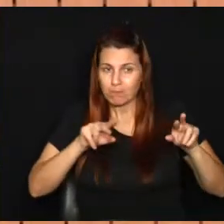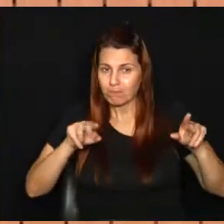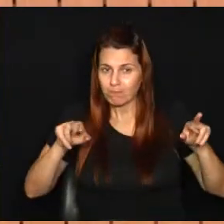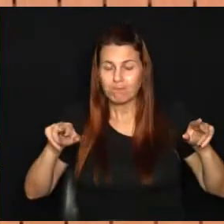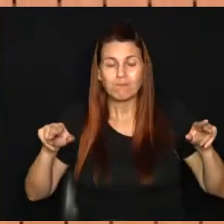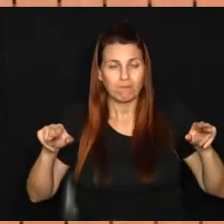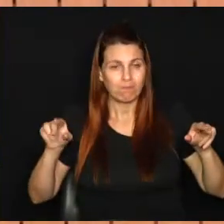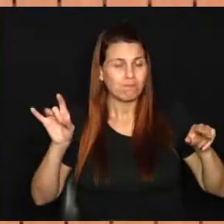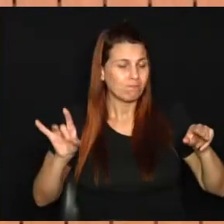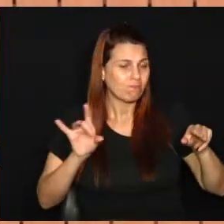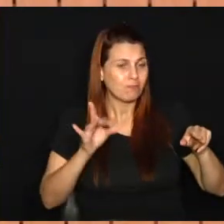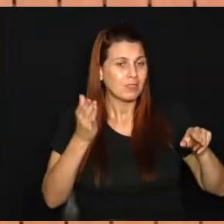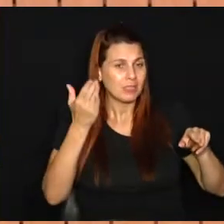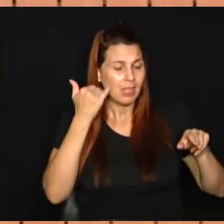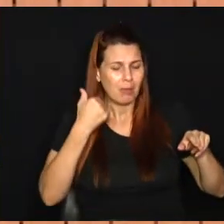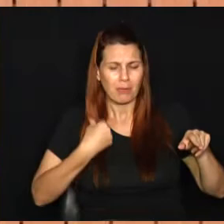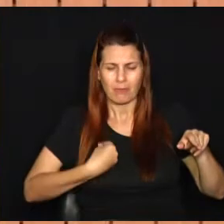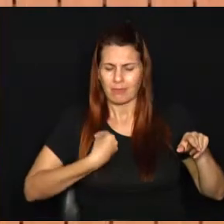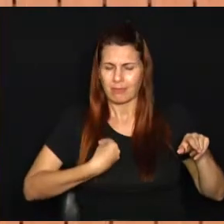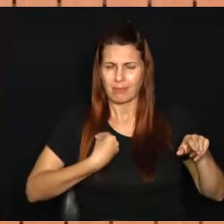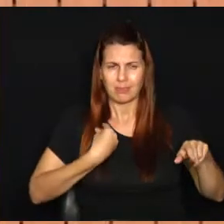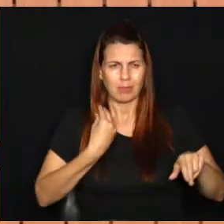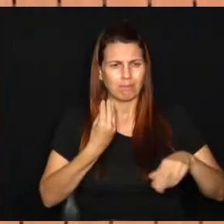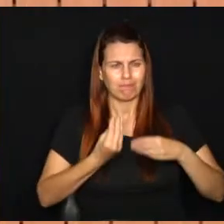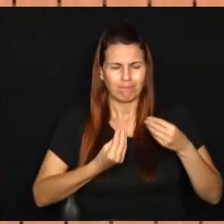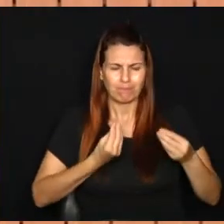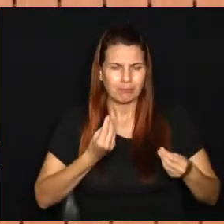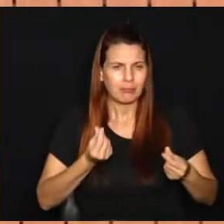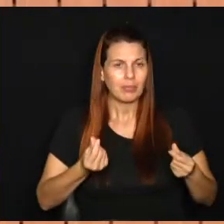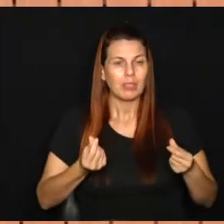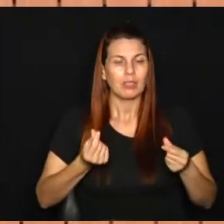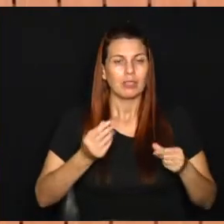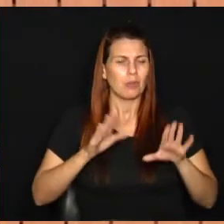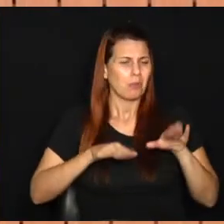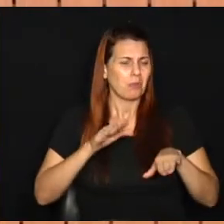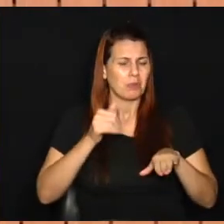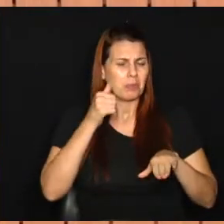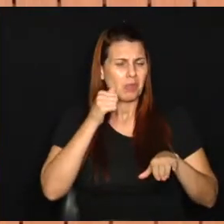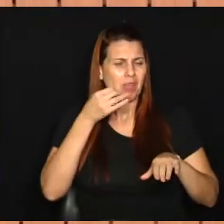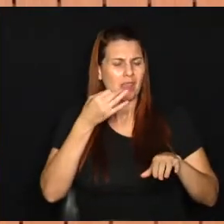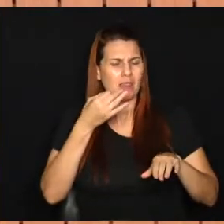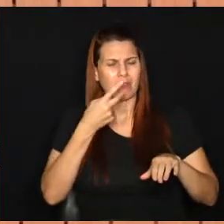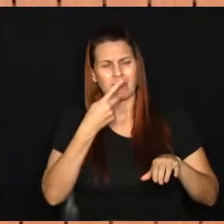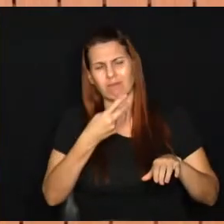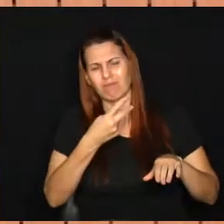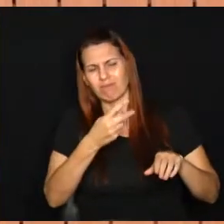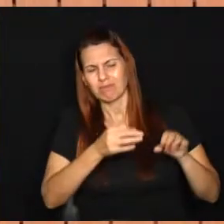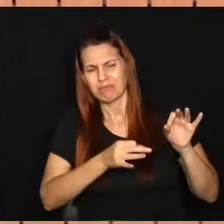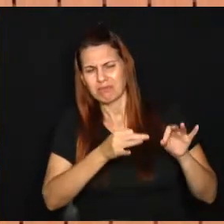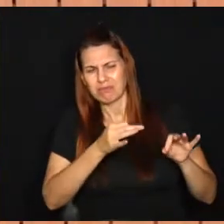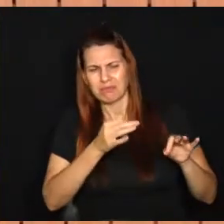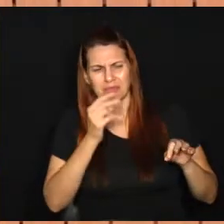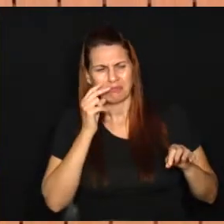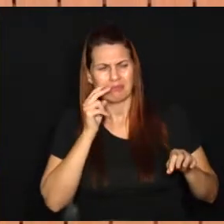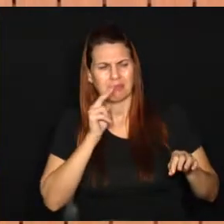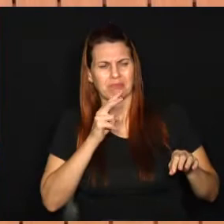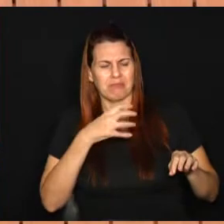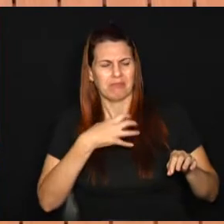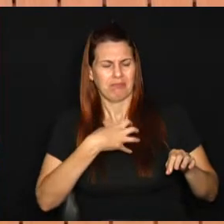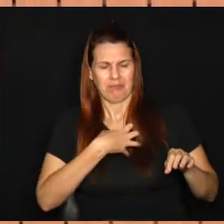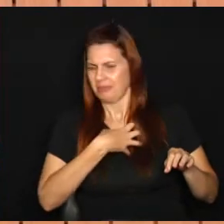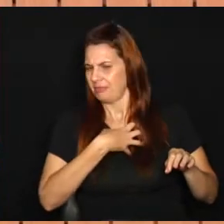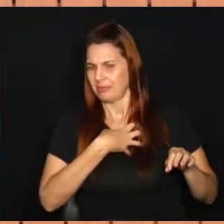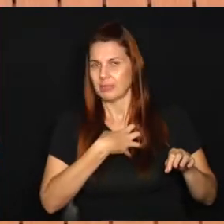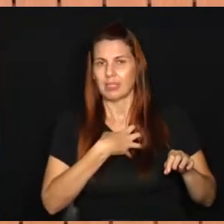um sabe como é a nossa vida. Muitas vezes as mulheres são julgadas, o olhar sobre as mulheres é